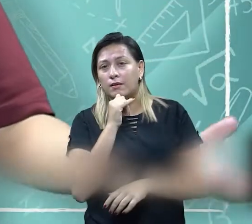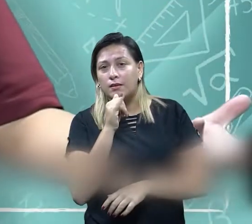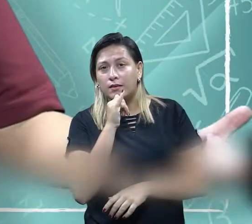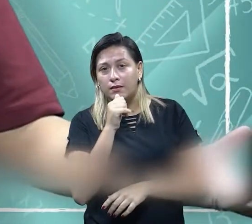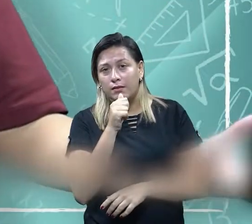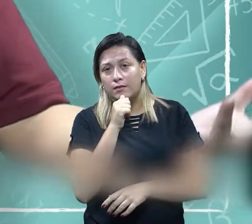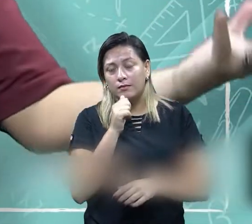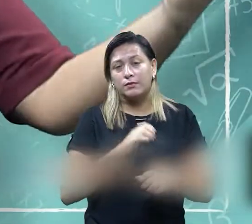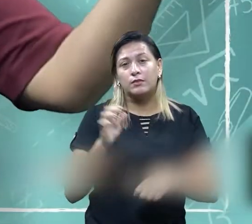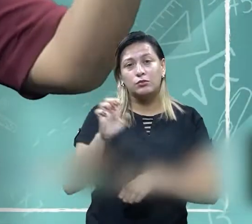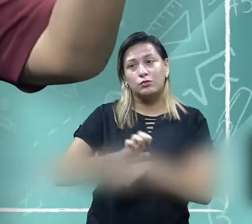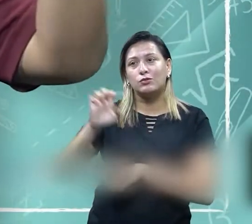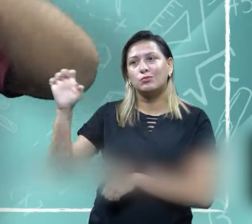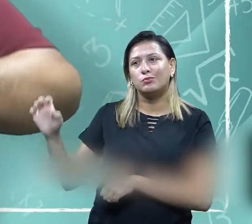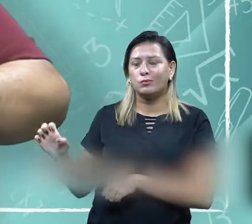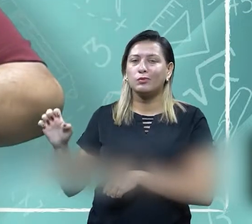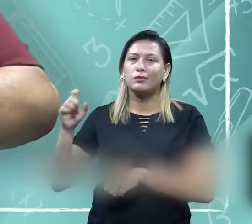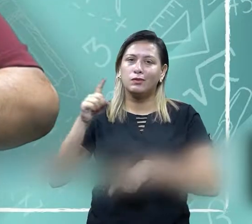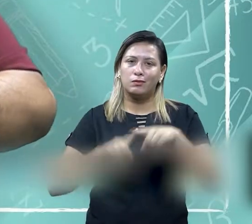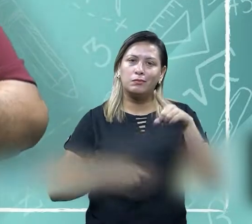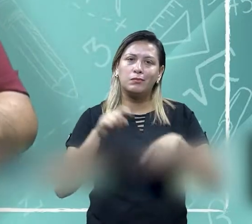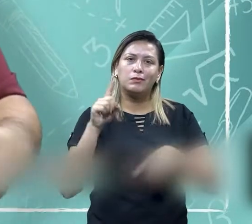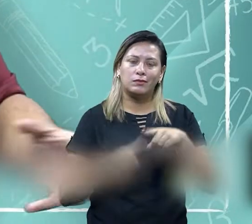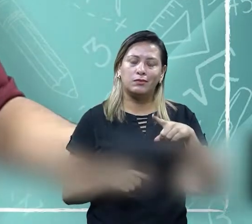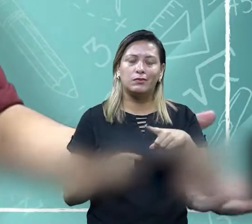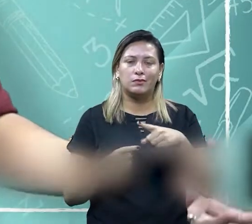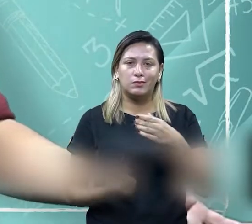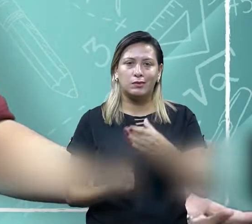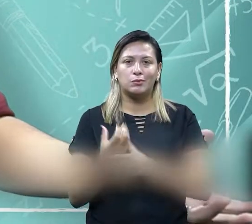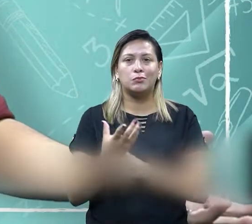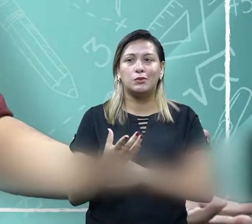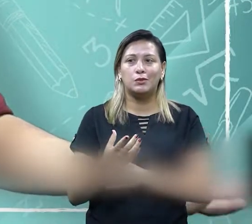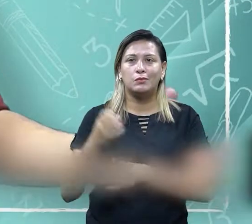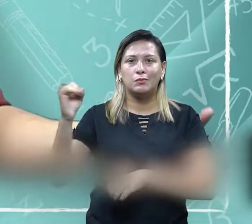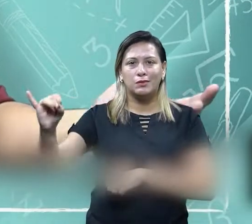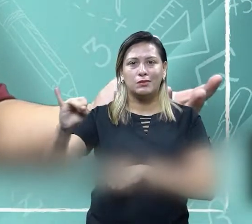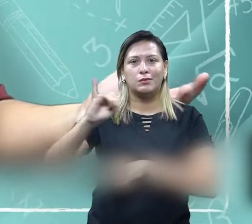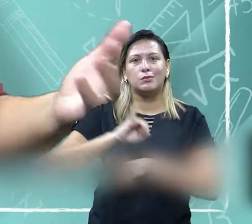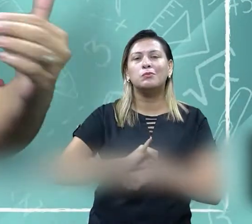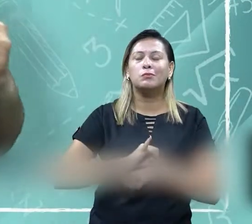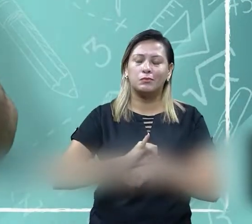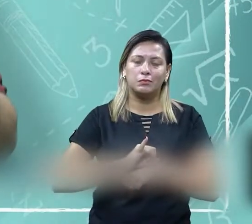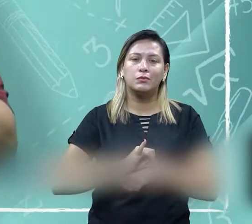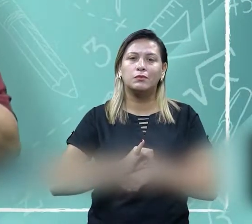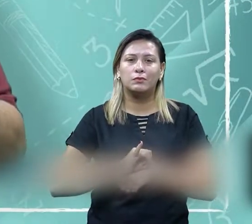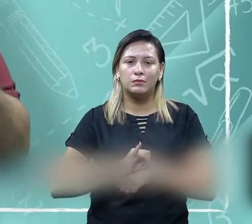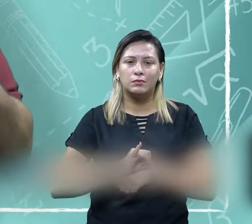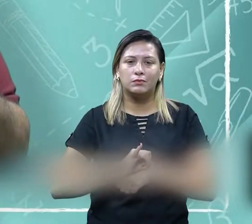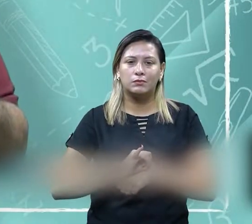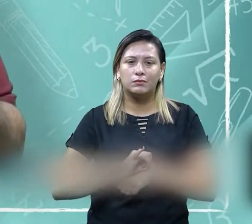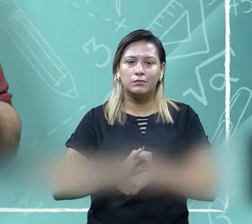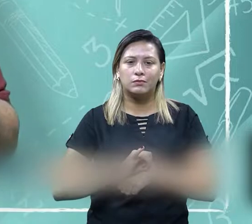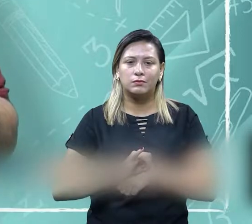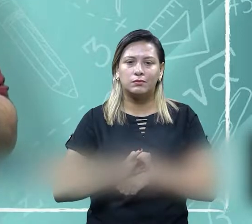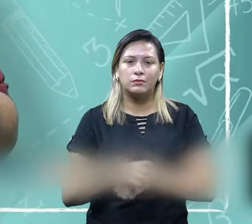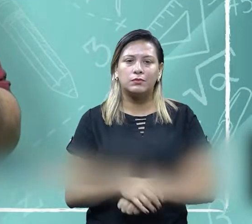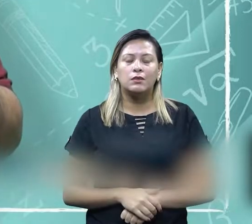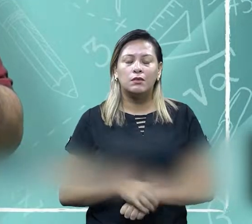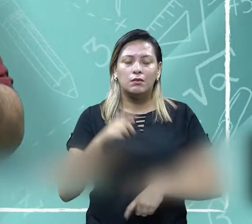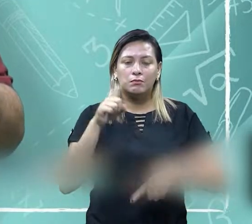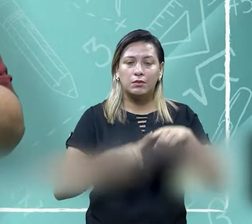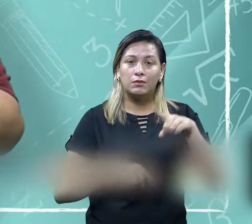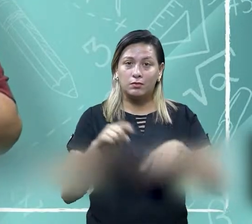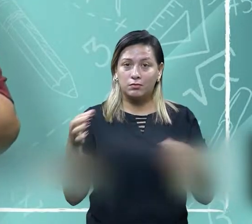e comprar já matérias prontas, tá bom? Que nós chamamos de, essa atividade é certo descompensada com relação a isso. Nós